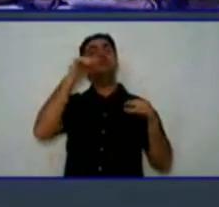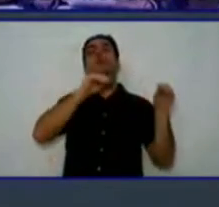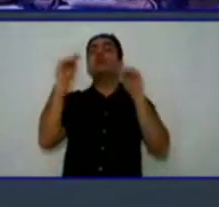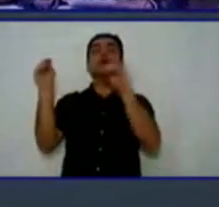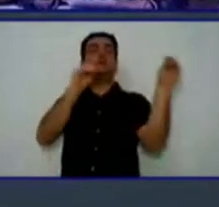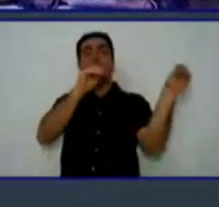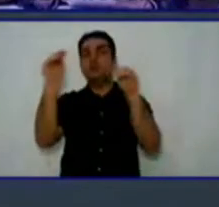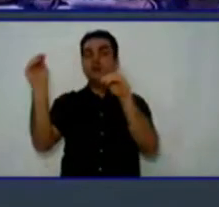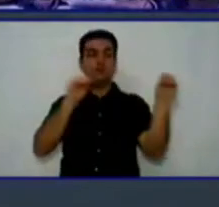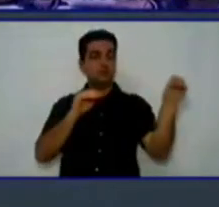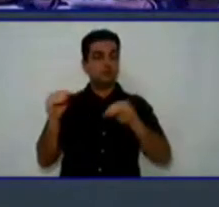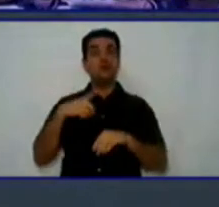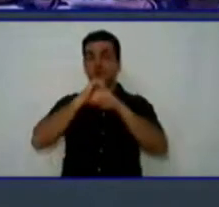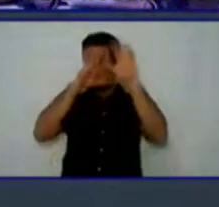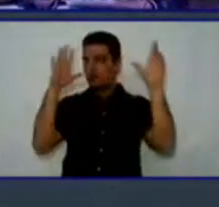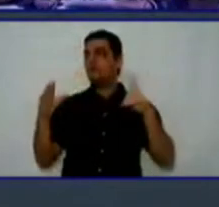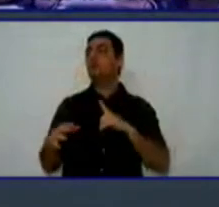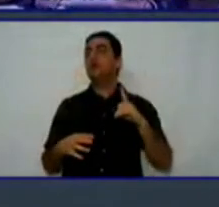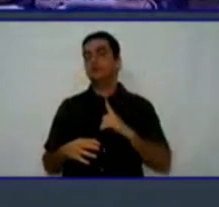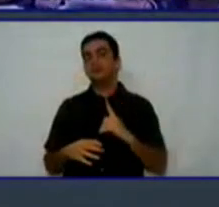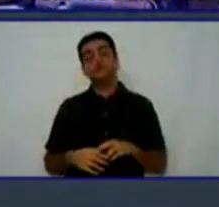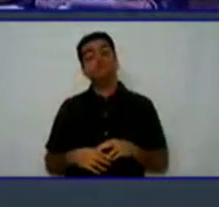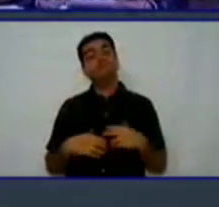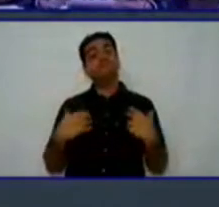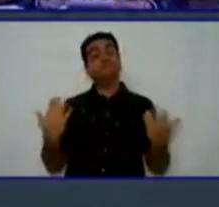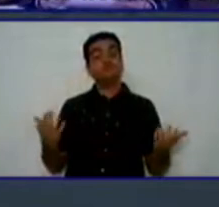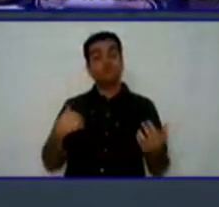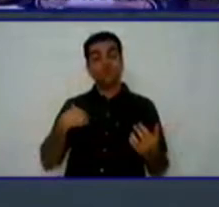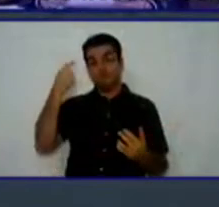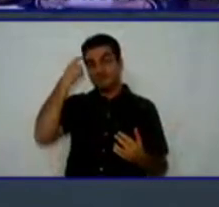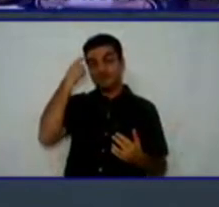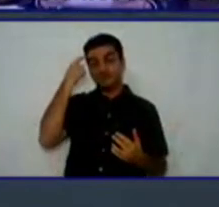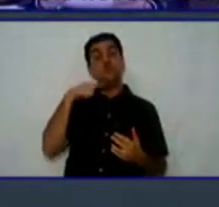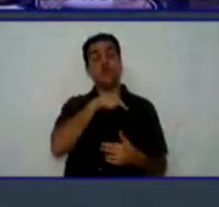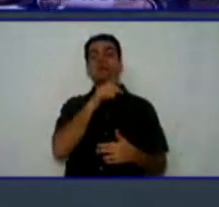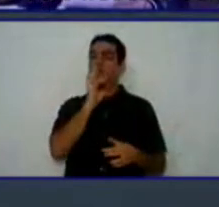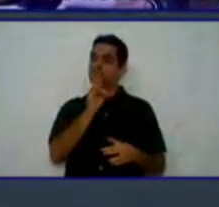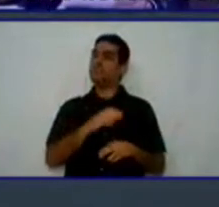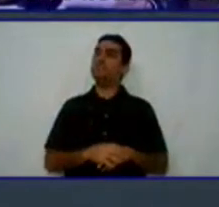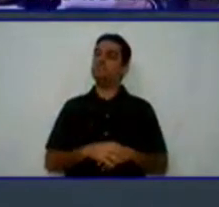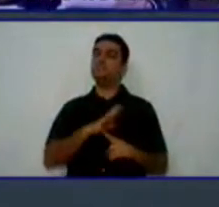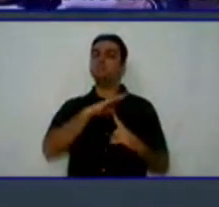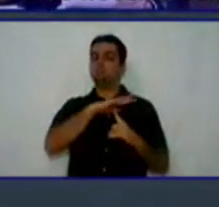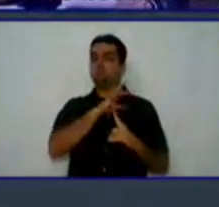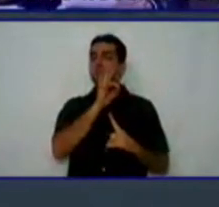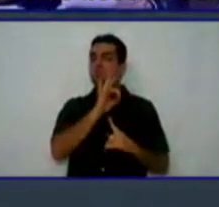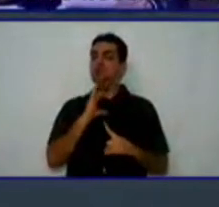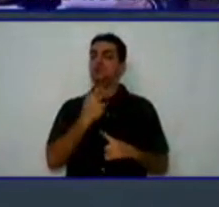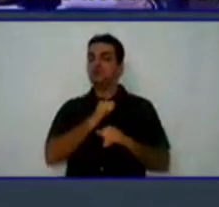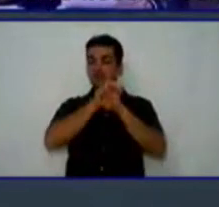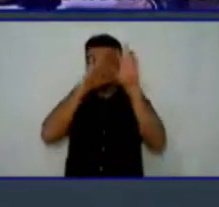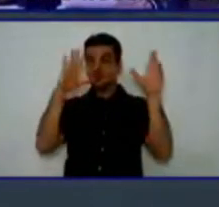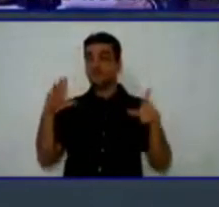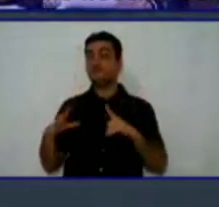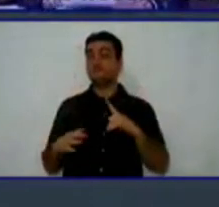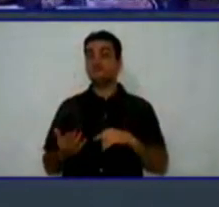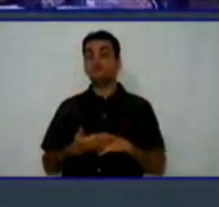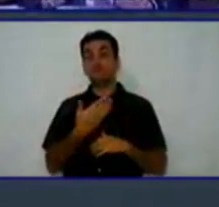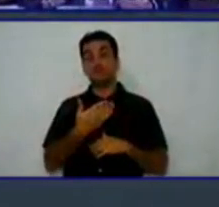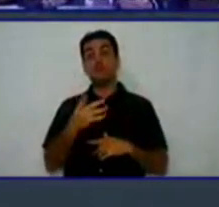aeronaves. E, então, portanto, entendemos que a regularidade, ela está bem clara. A questão